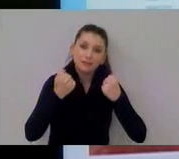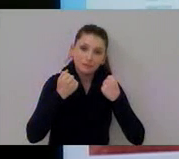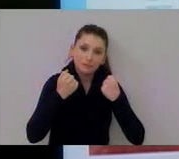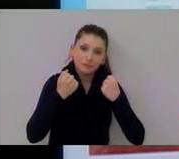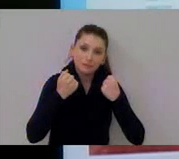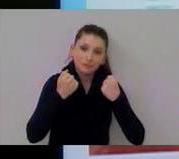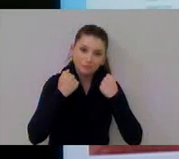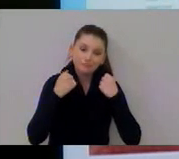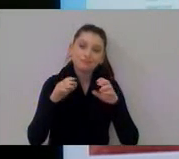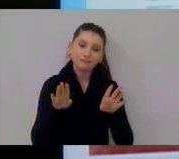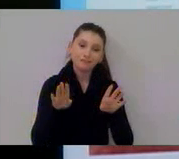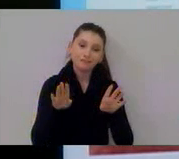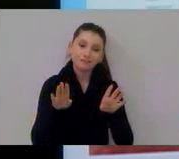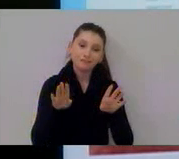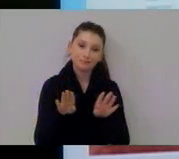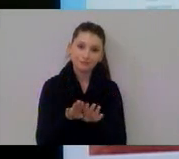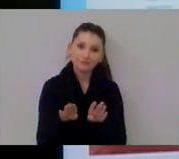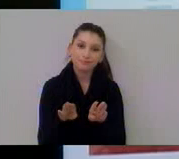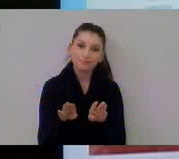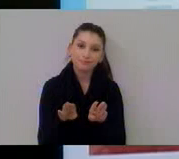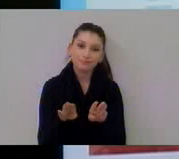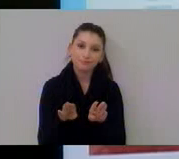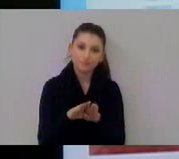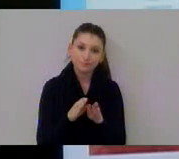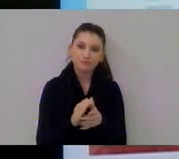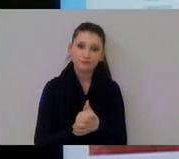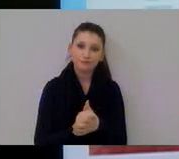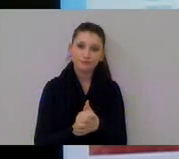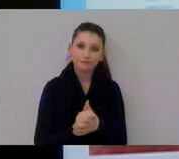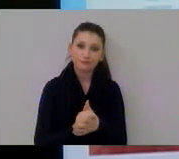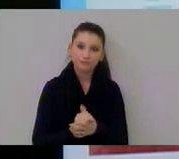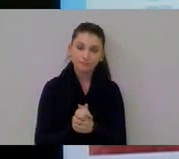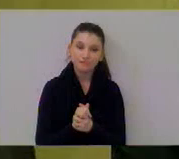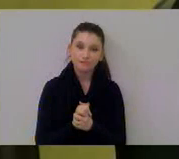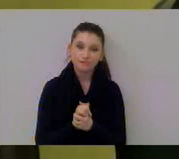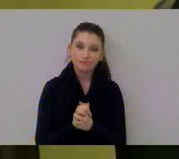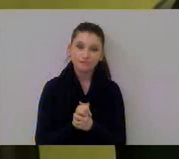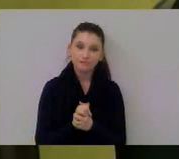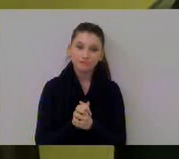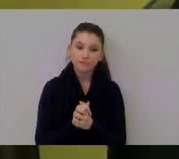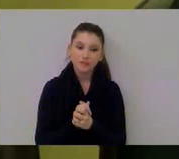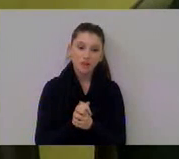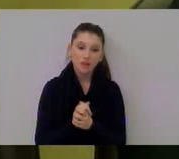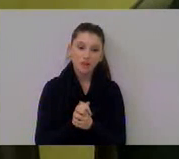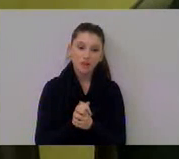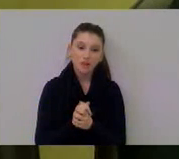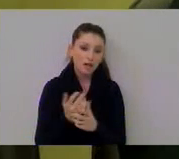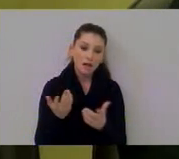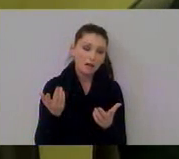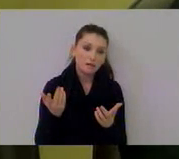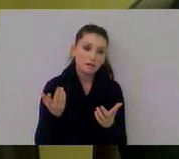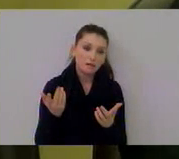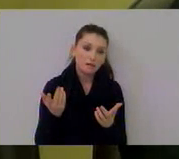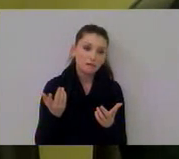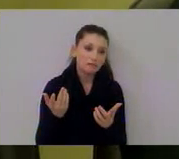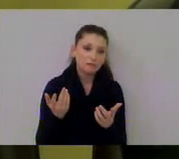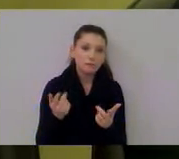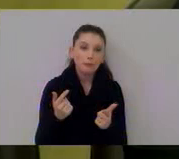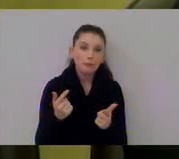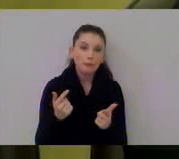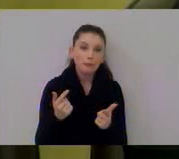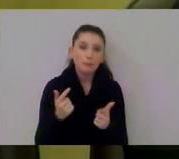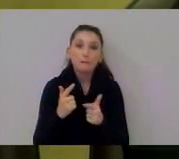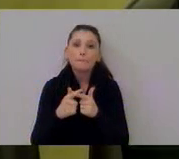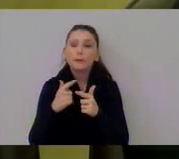e eles começam a cobrar: pô, por que que nos outros bairros já saiu a